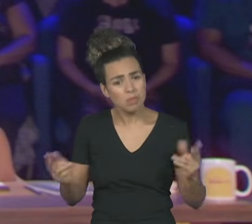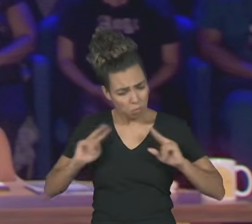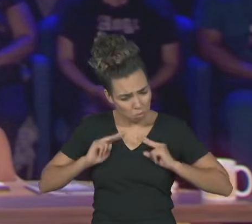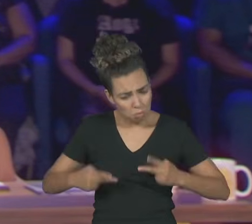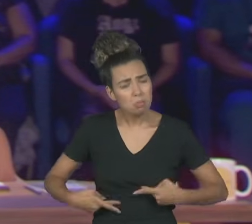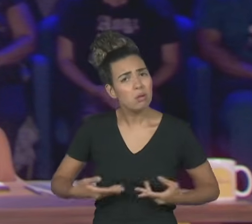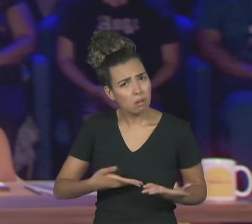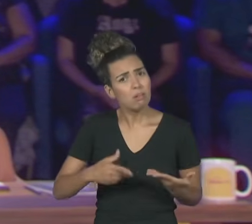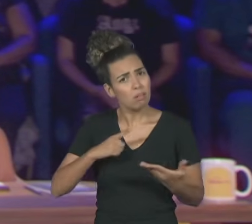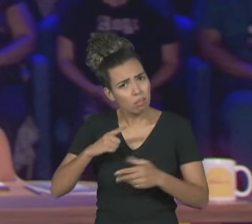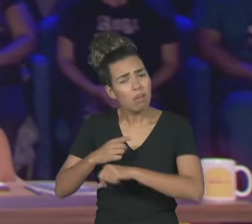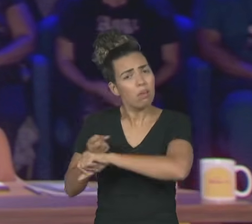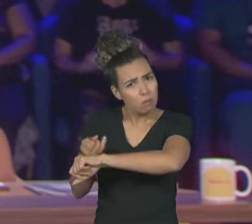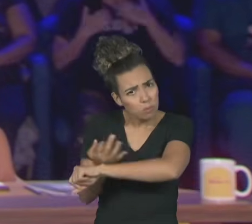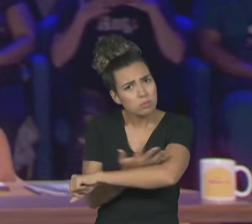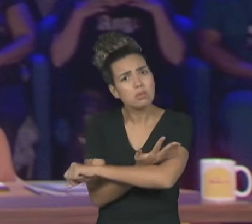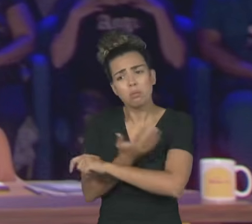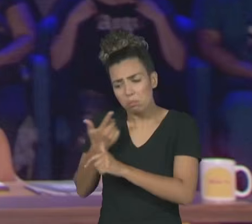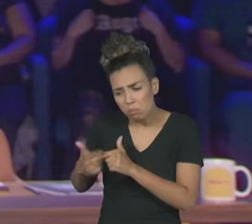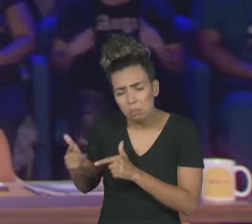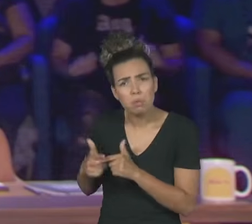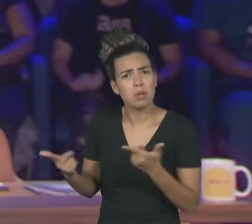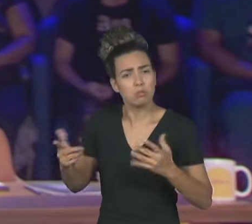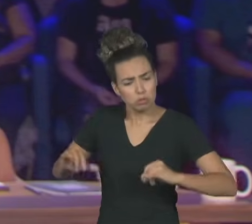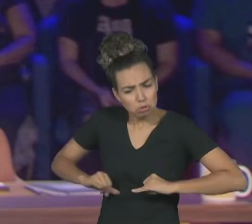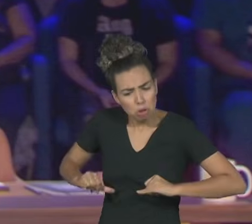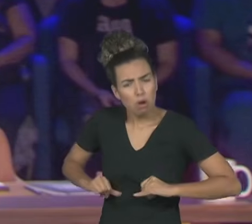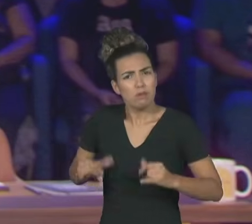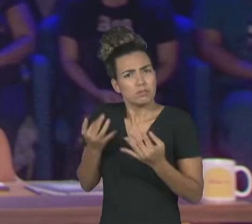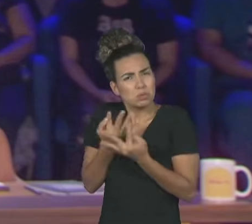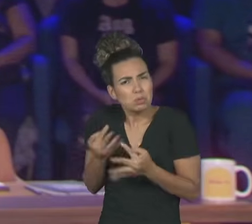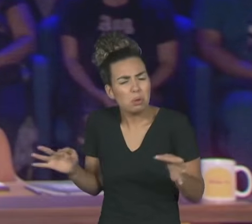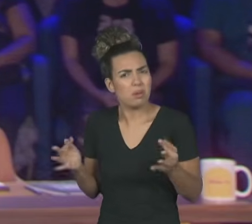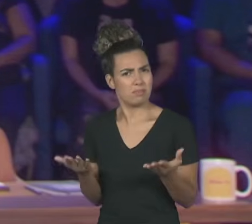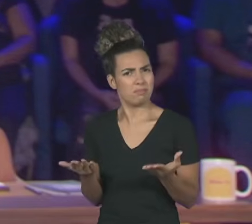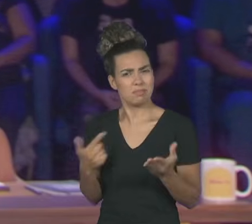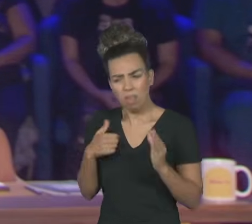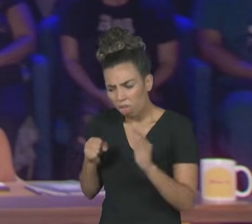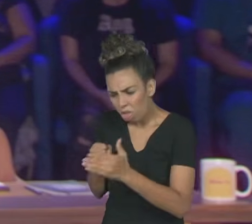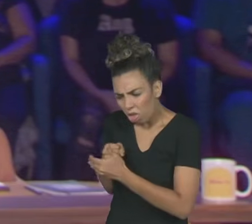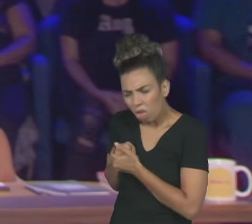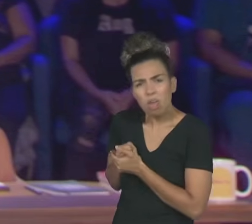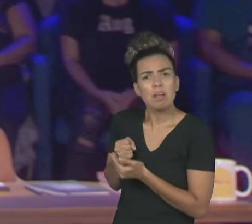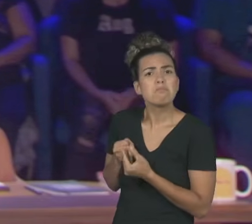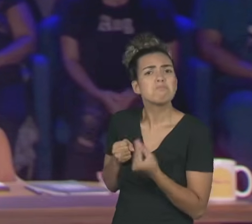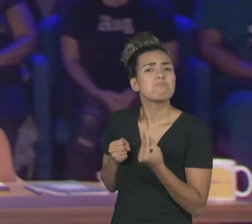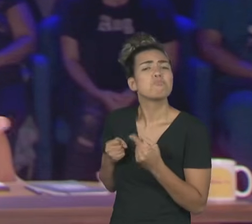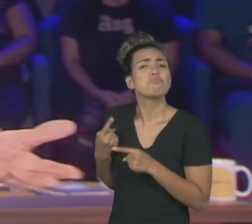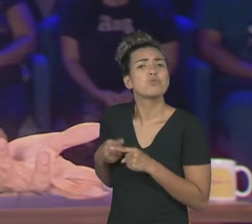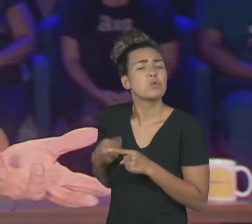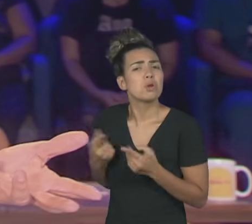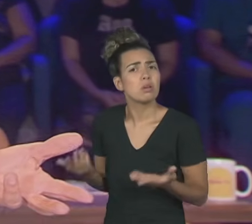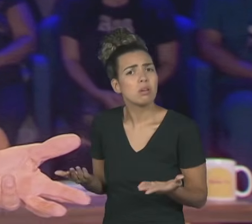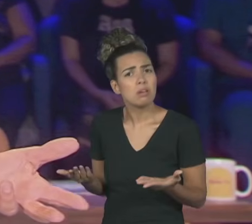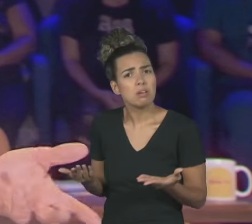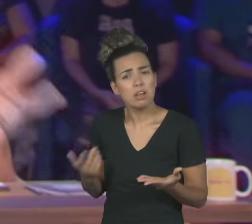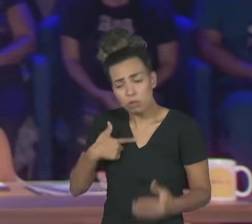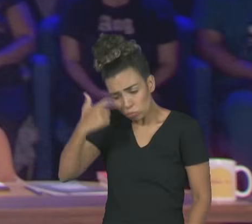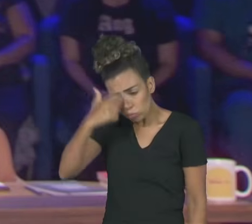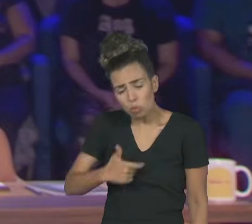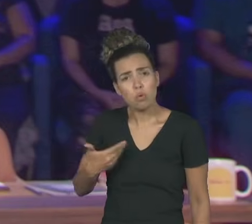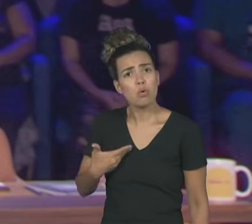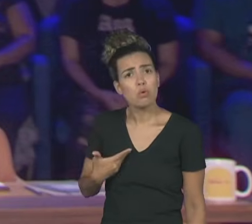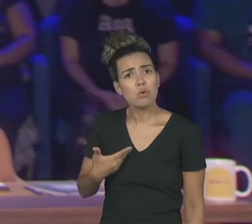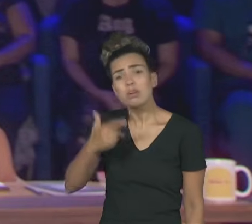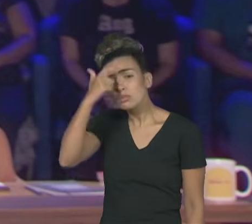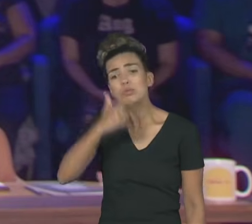que chora, que sofre? Por que escondermos quem somos? Quem somos?